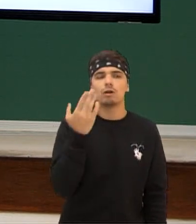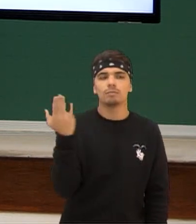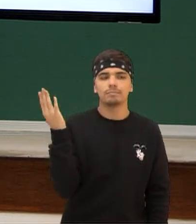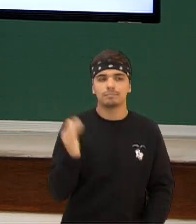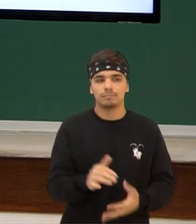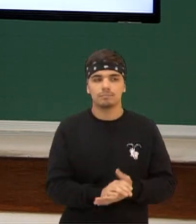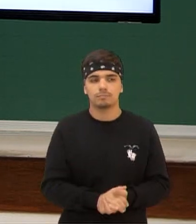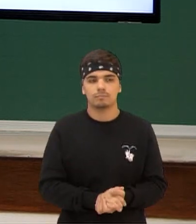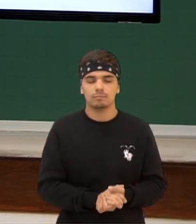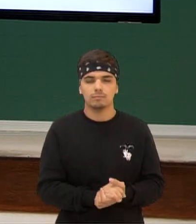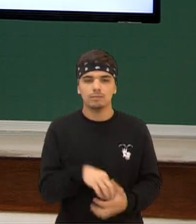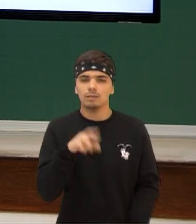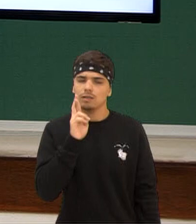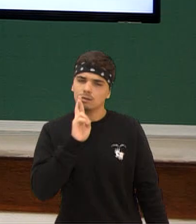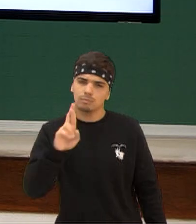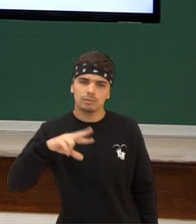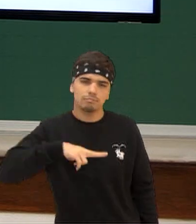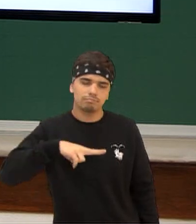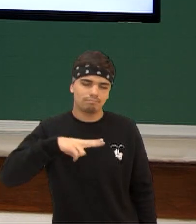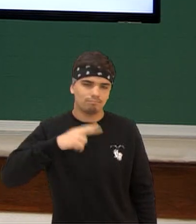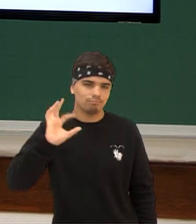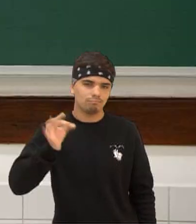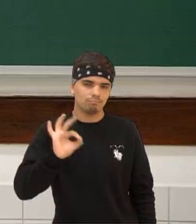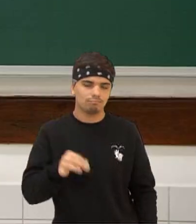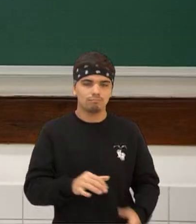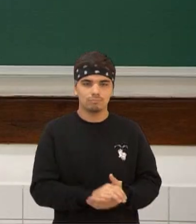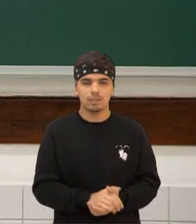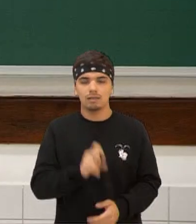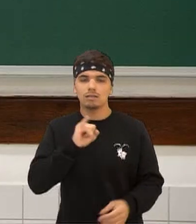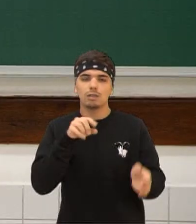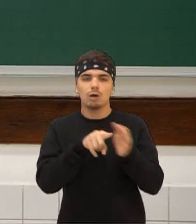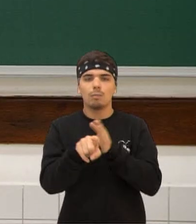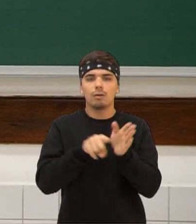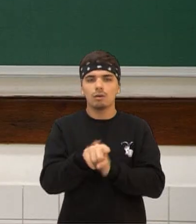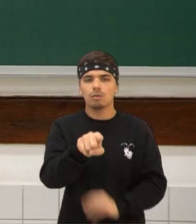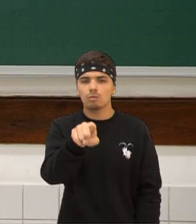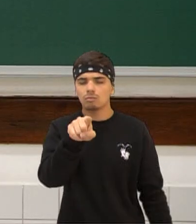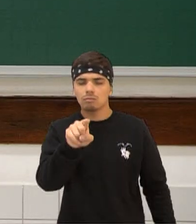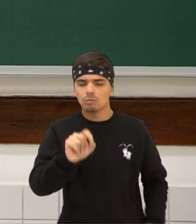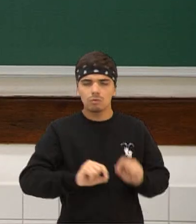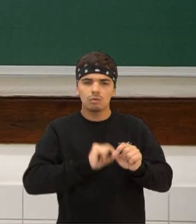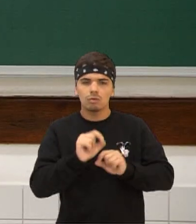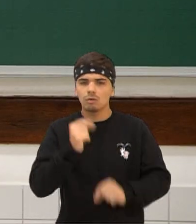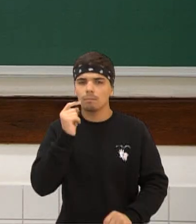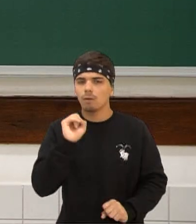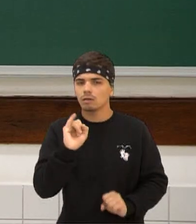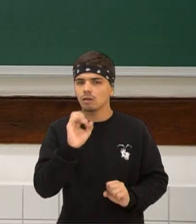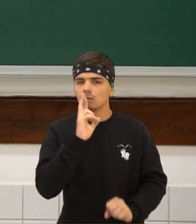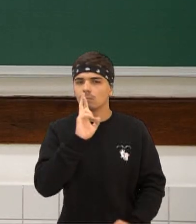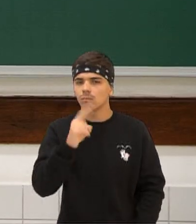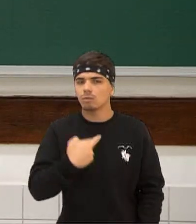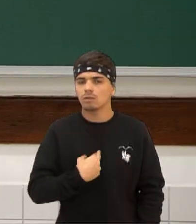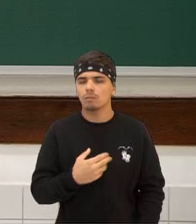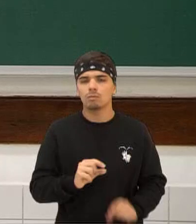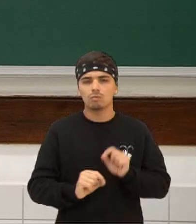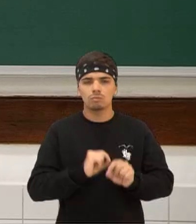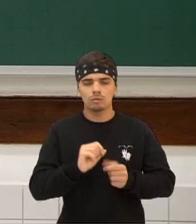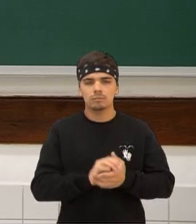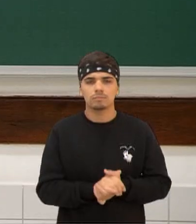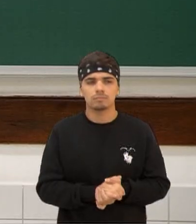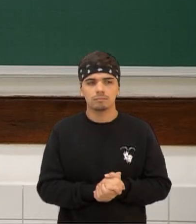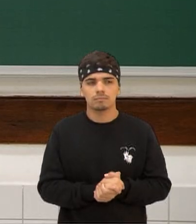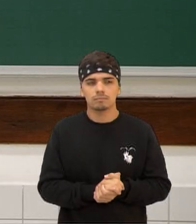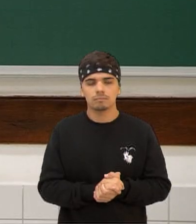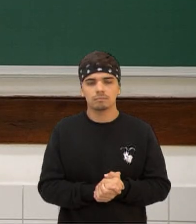aí você vai fazer sua resposta pessoal quando eu te pergunto o aqui you você pode me dizer ai can play